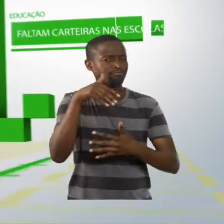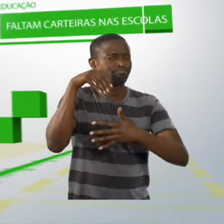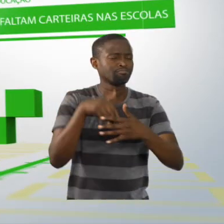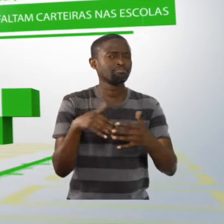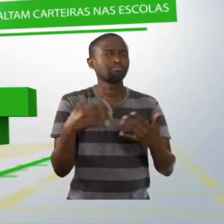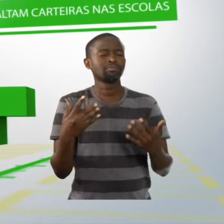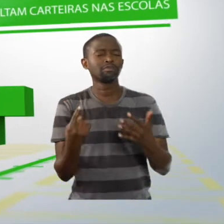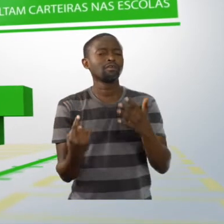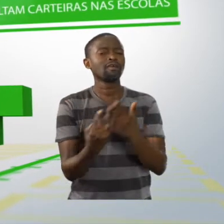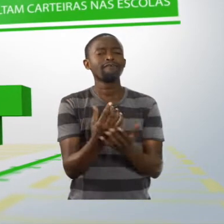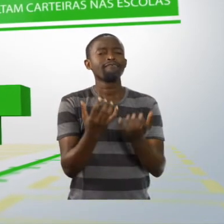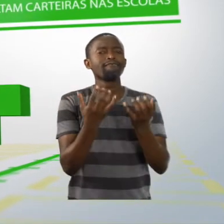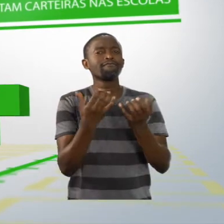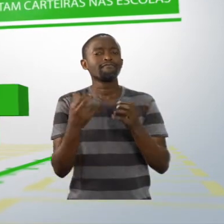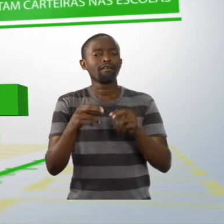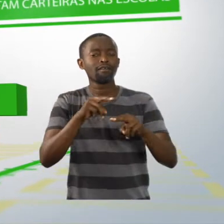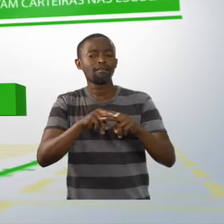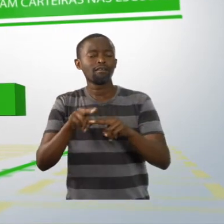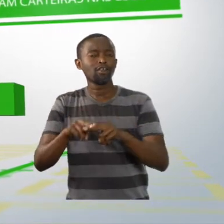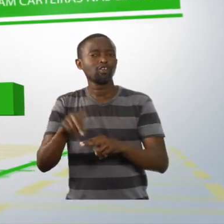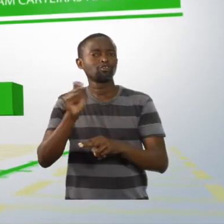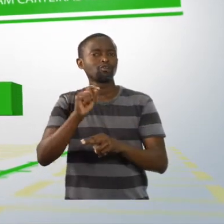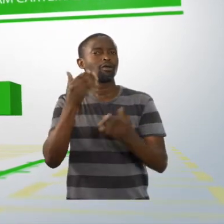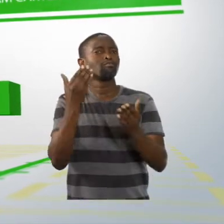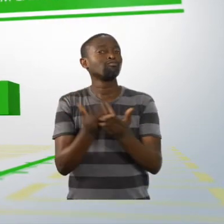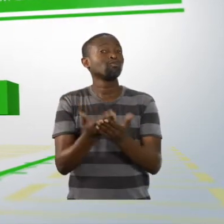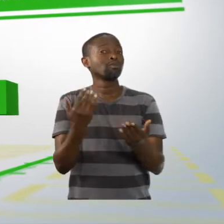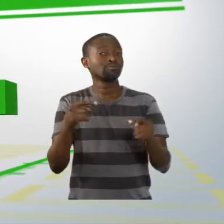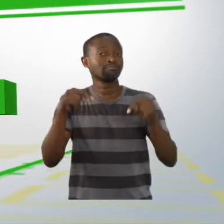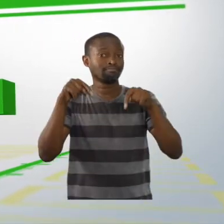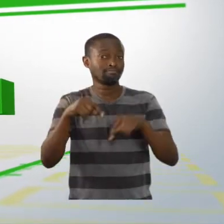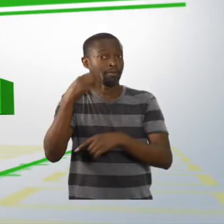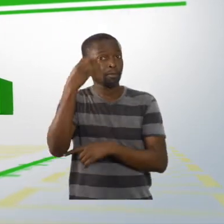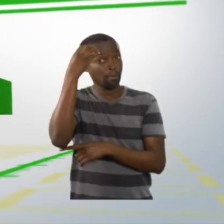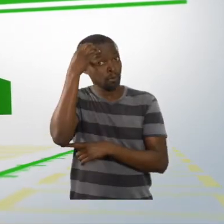Descubra porquê faltam carteiras nas escolas em Maputo.